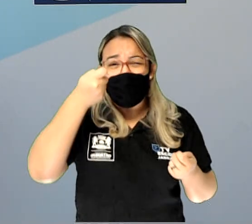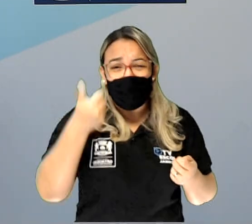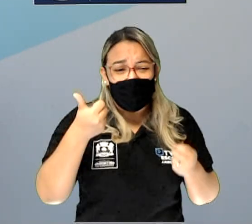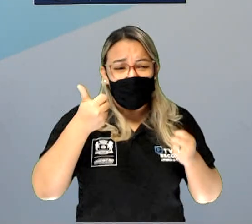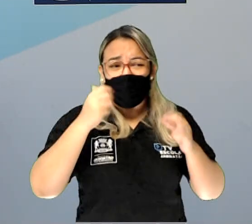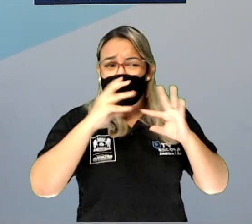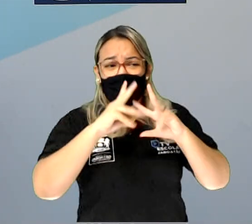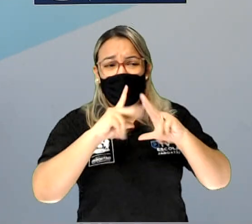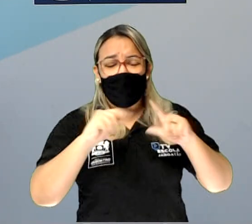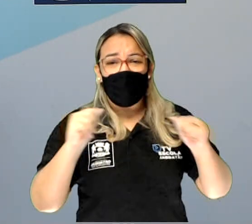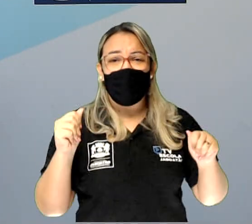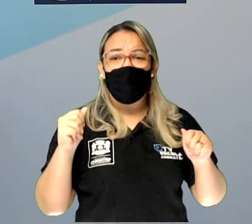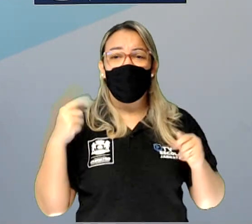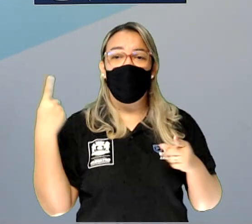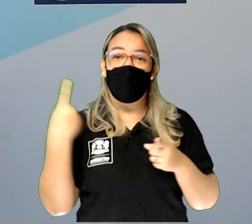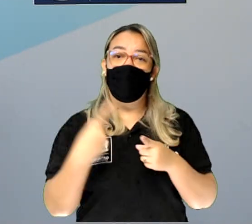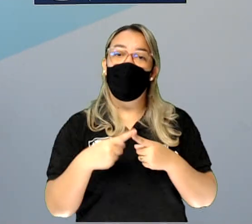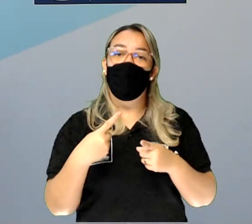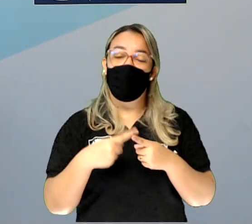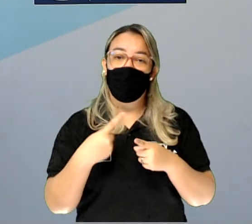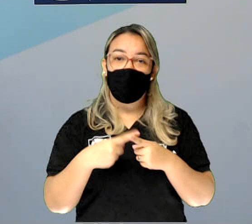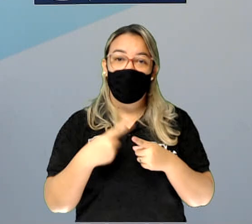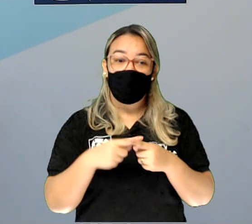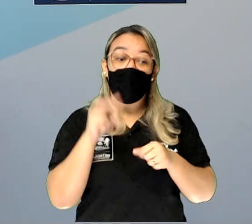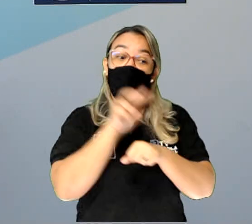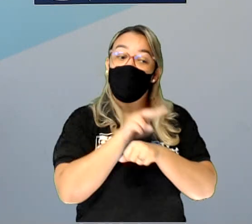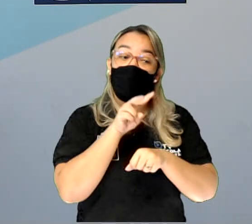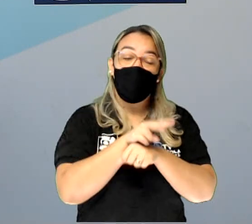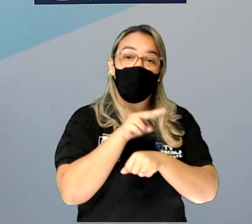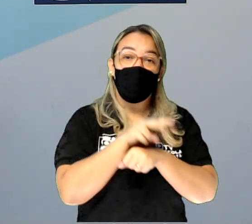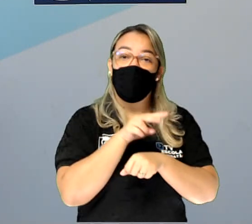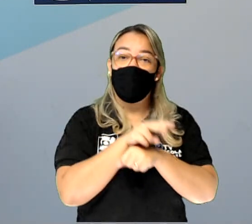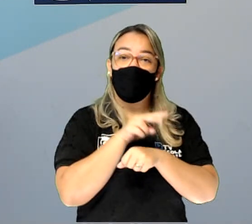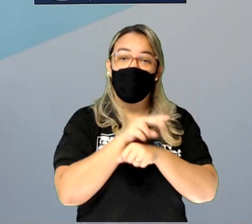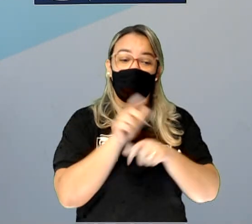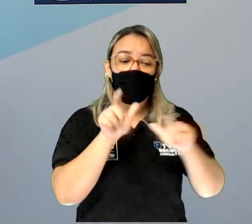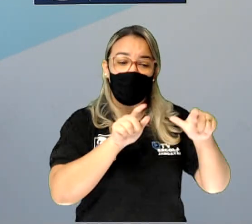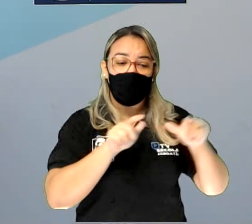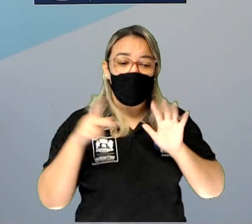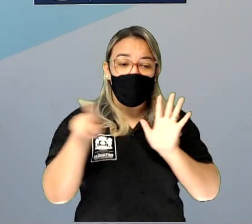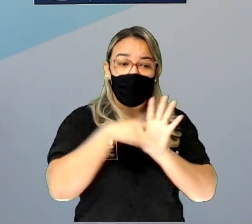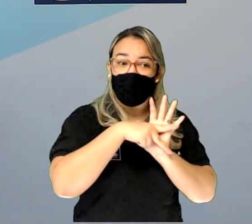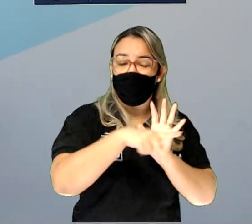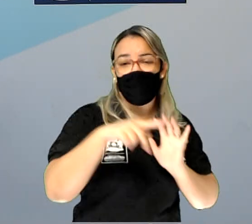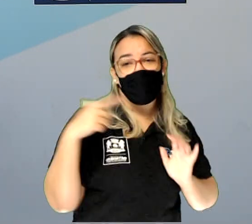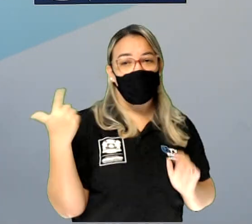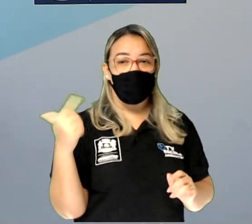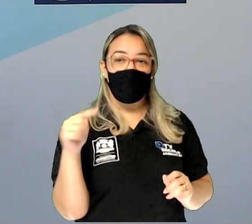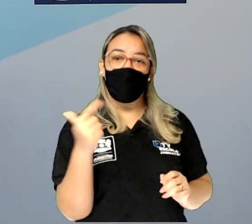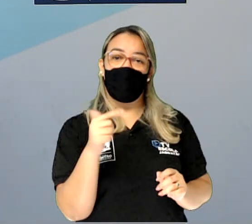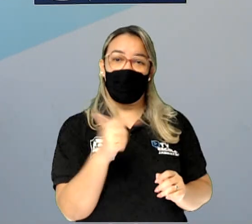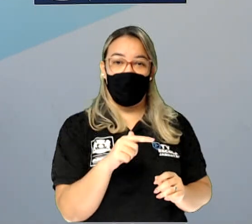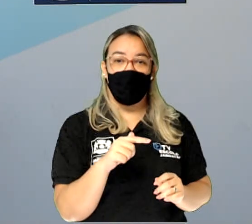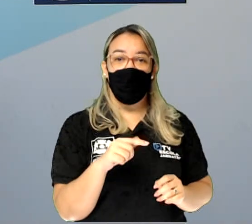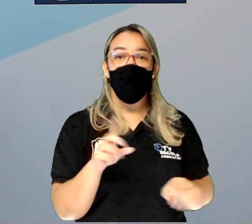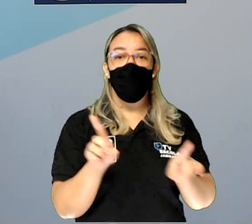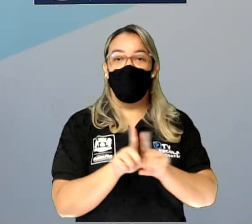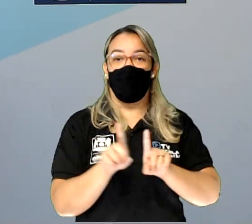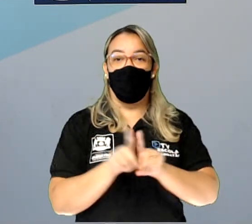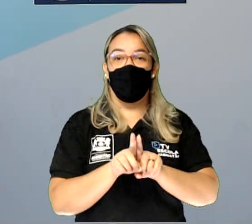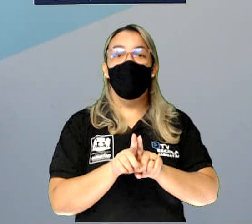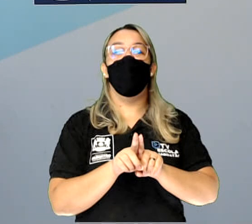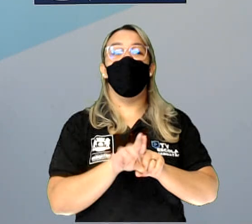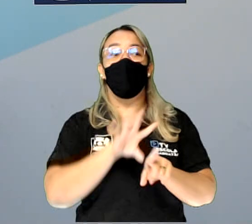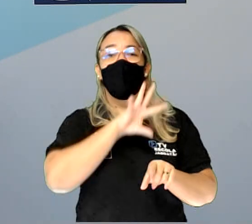extinção, porque não foram preservados nos seus lugares de origem. Tem gente que traz animais silvestres para lugares que